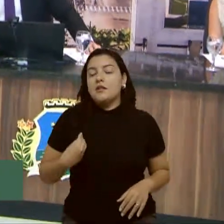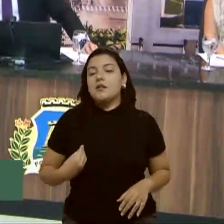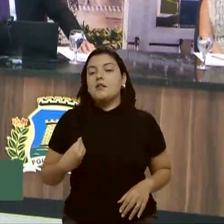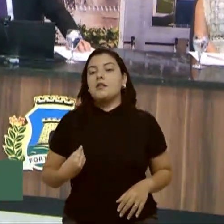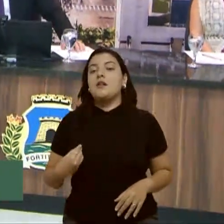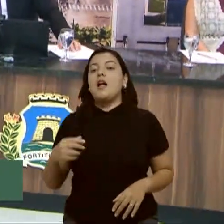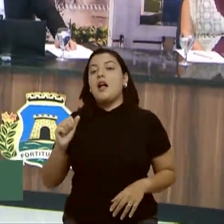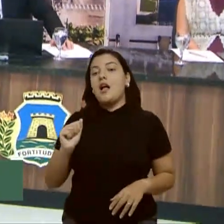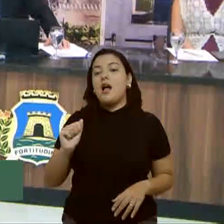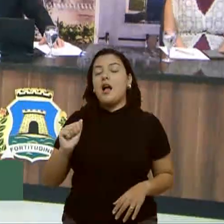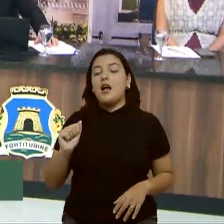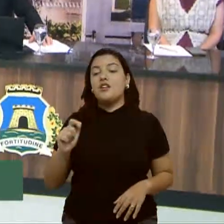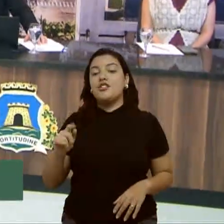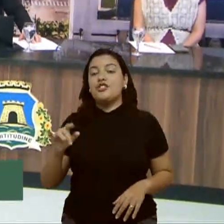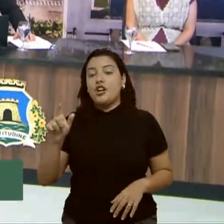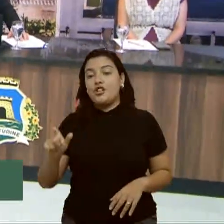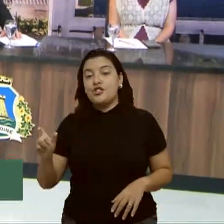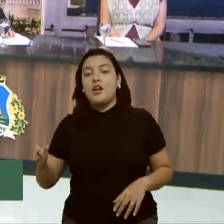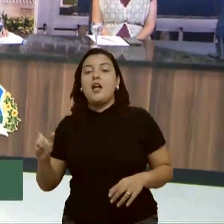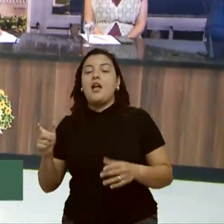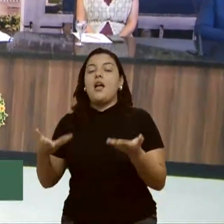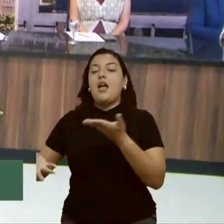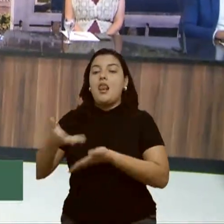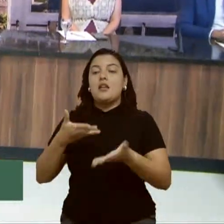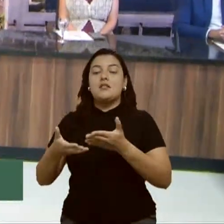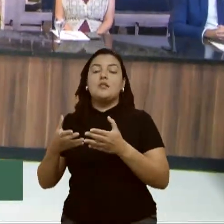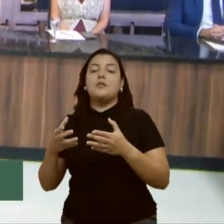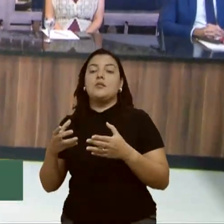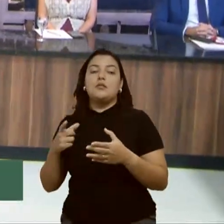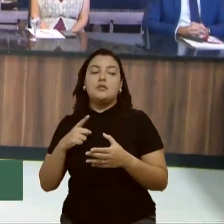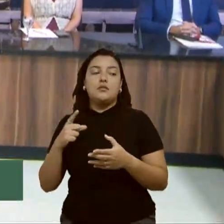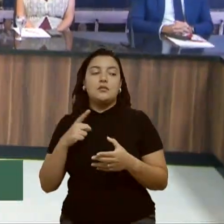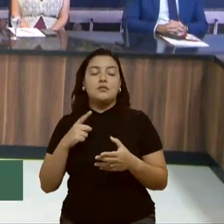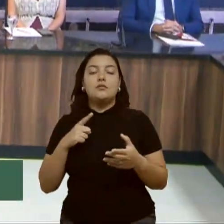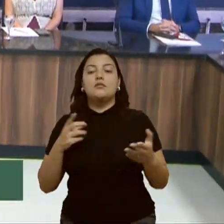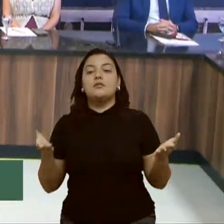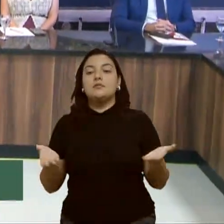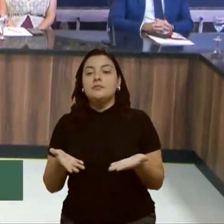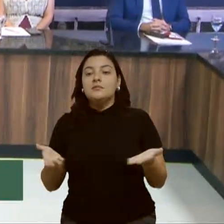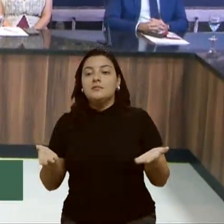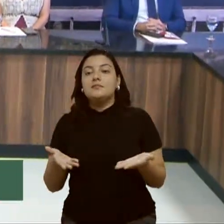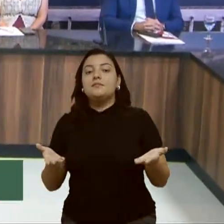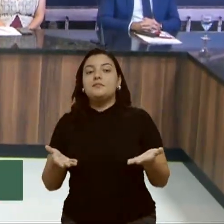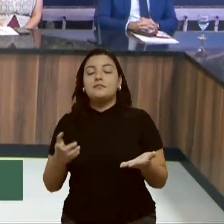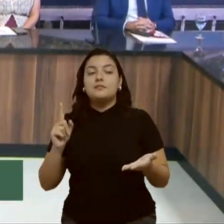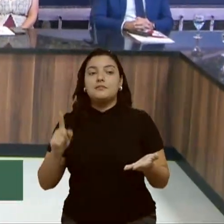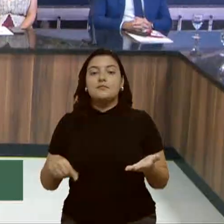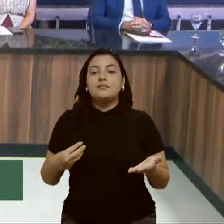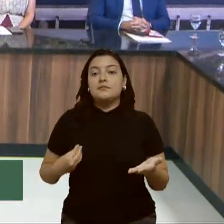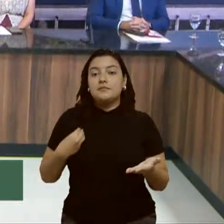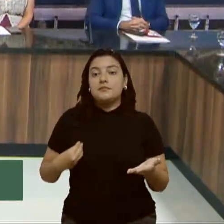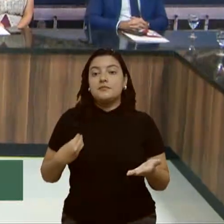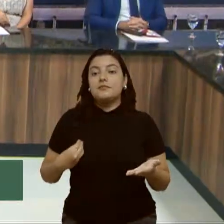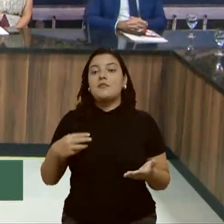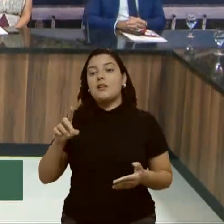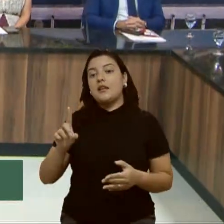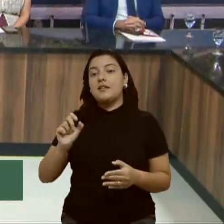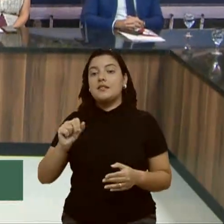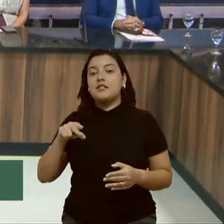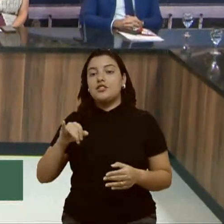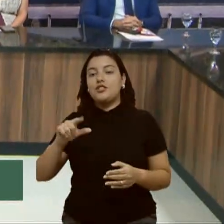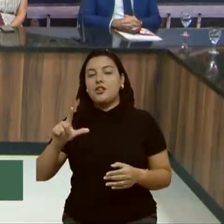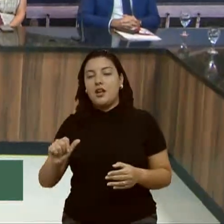de relações comunitárias que estão conosco aqui também nessa tarde. Registrar a presença da Daniela Pinheiro